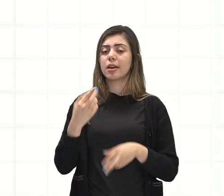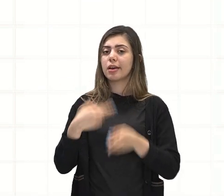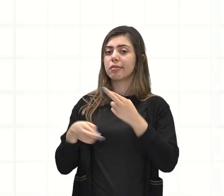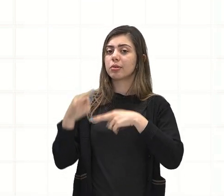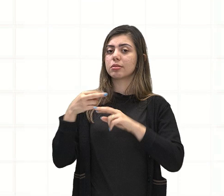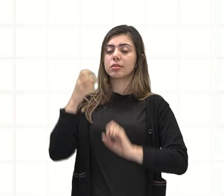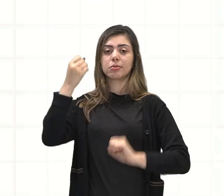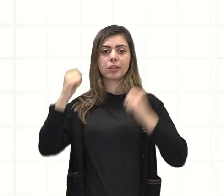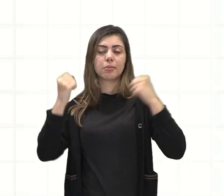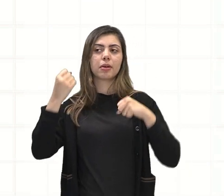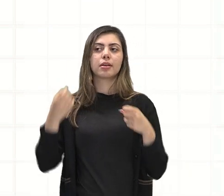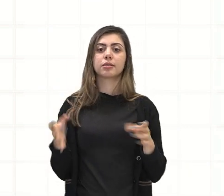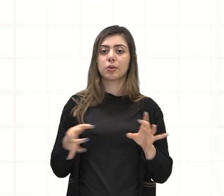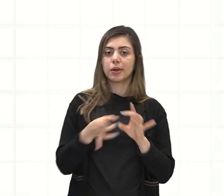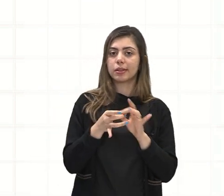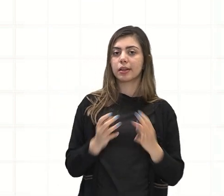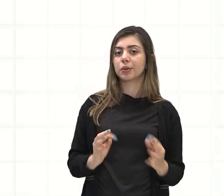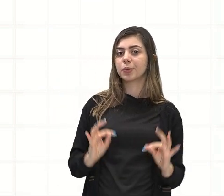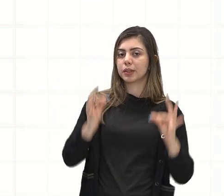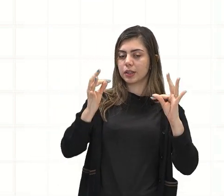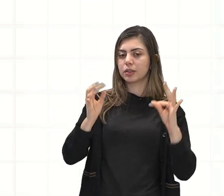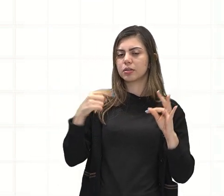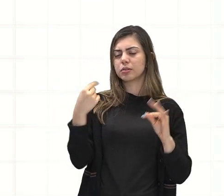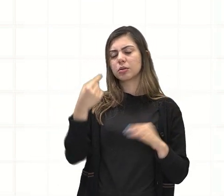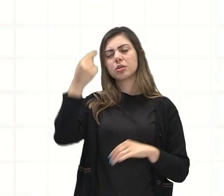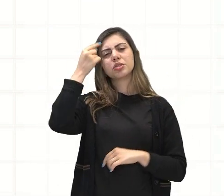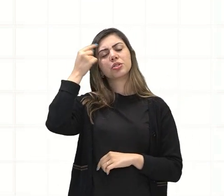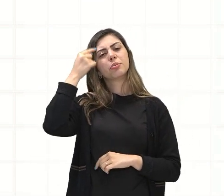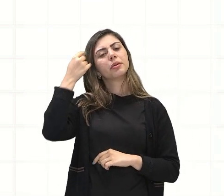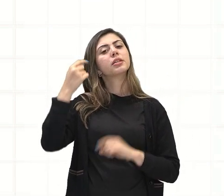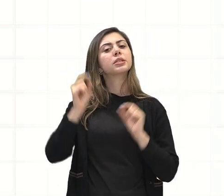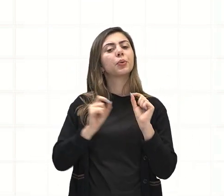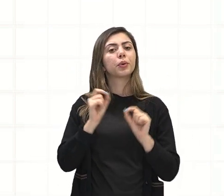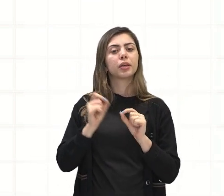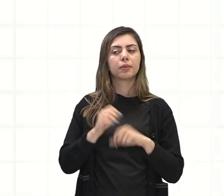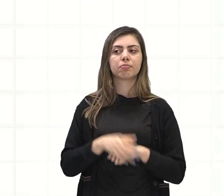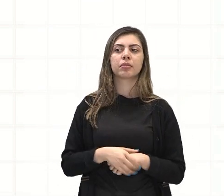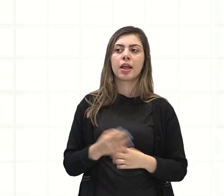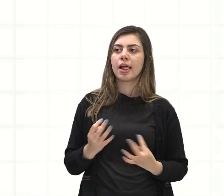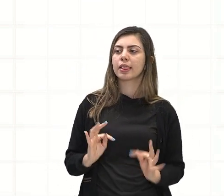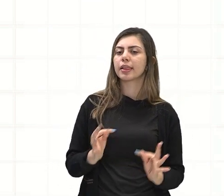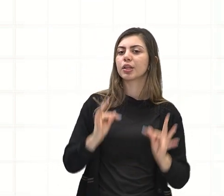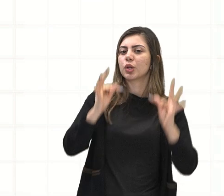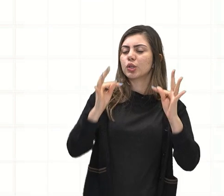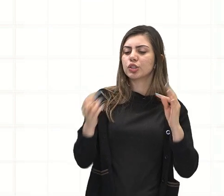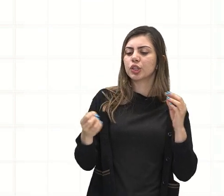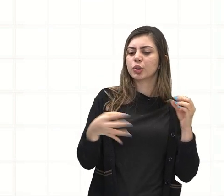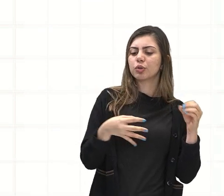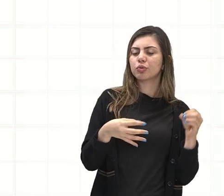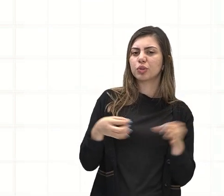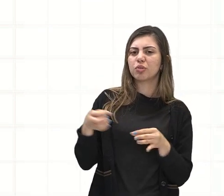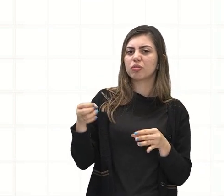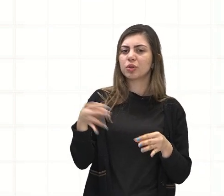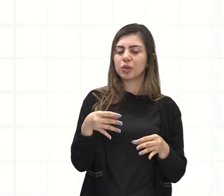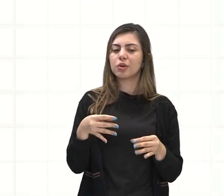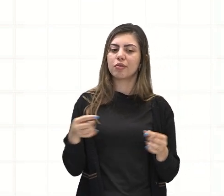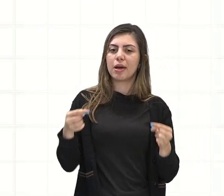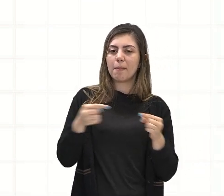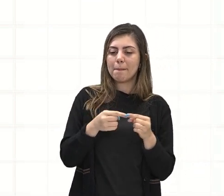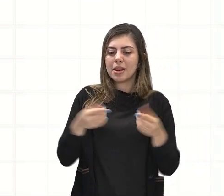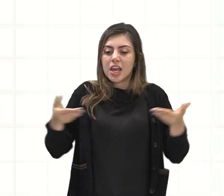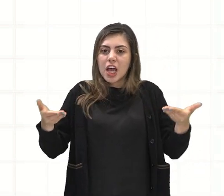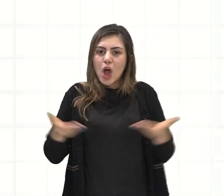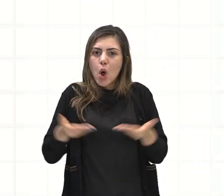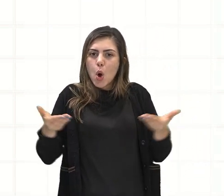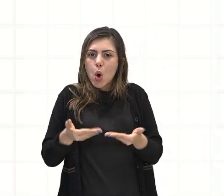e tecnologia, nós pensamos que moderno, tecnológico, é só o que é novo, o que existe agora,